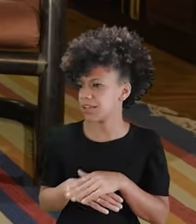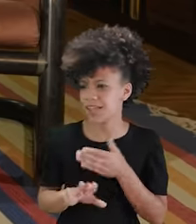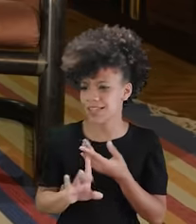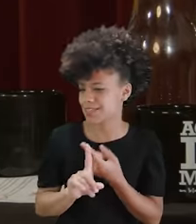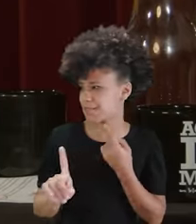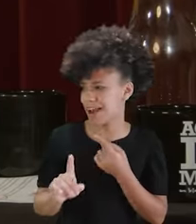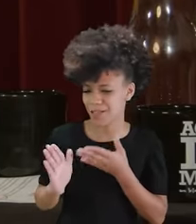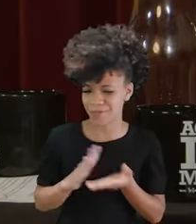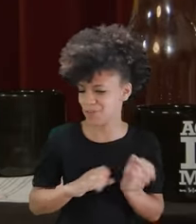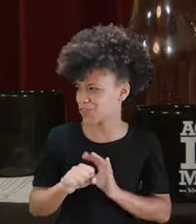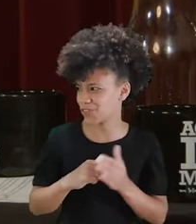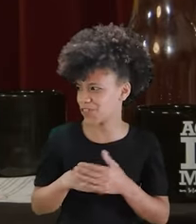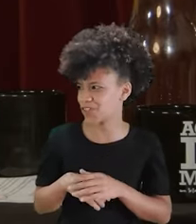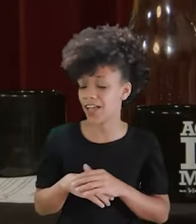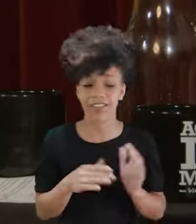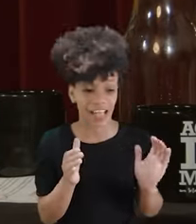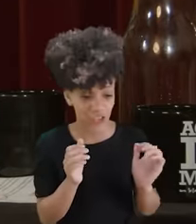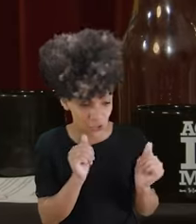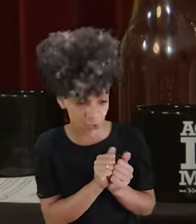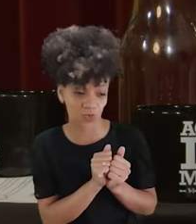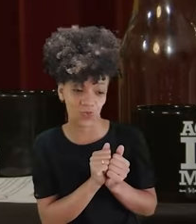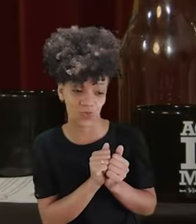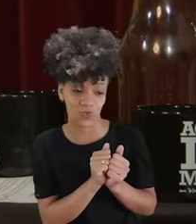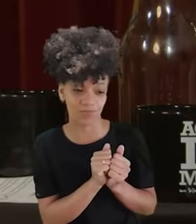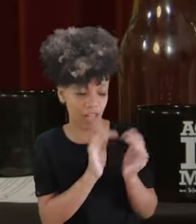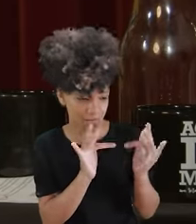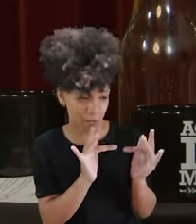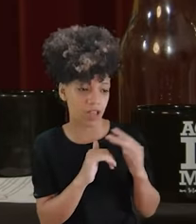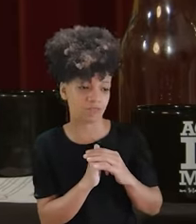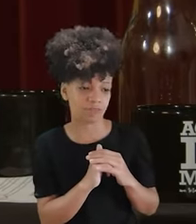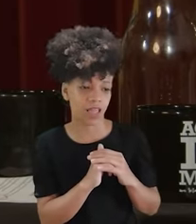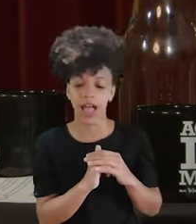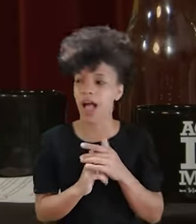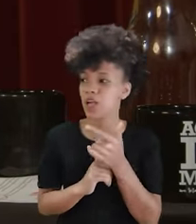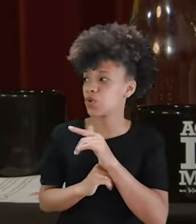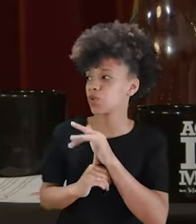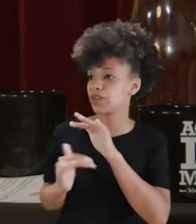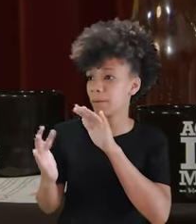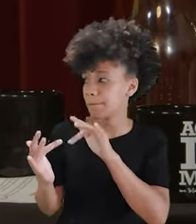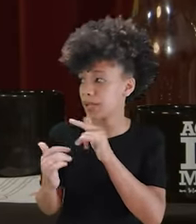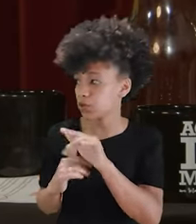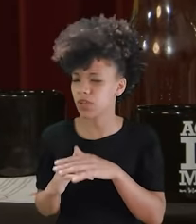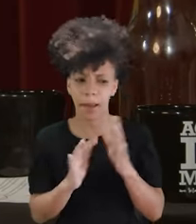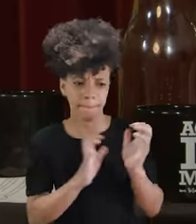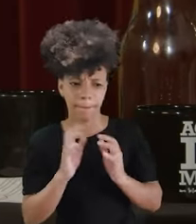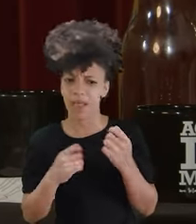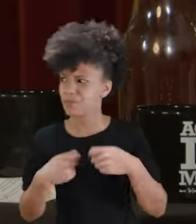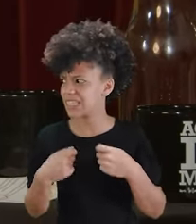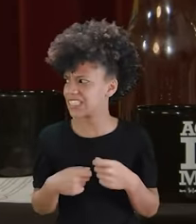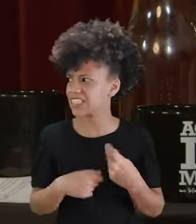tipo separar na quadra inteira É tipo você parar na 40 saber se você tá junto com um cara aí o cara tá junto de outra menina aí tem uma briga